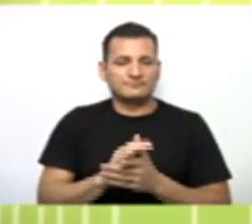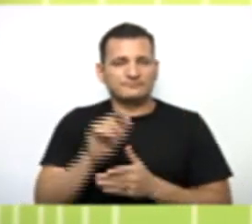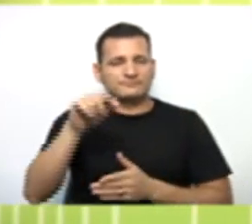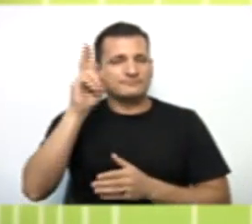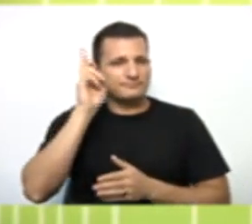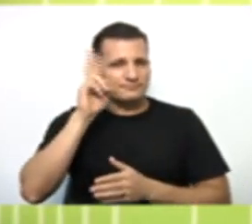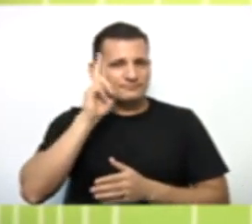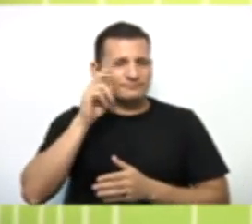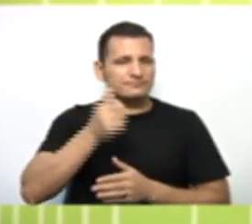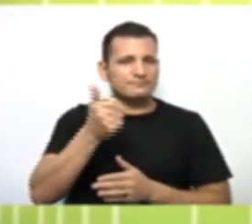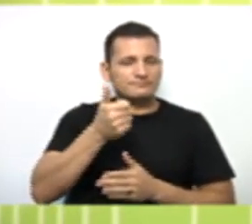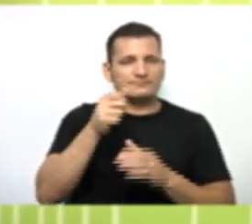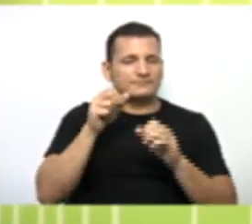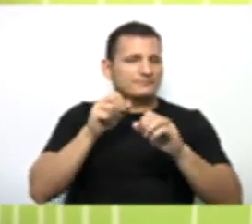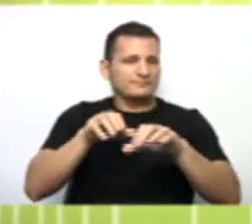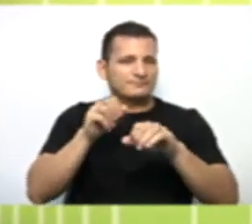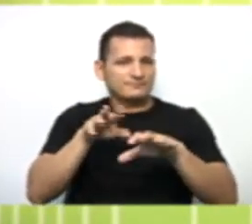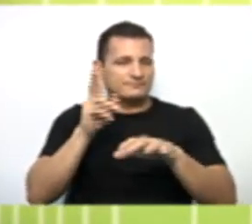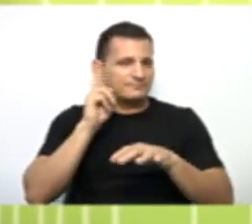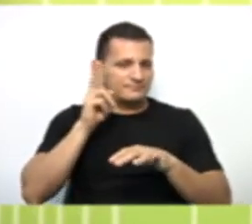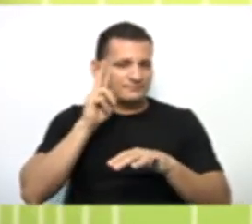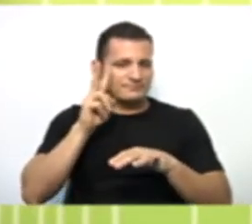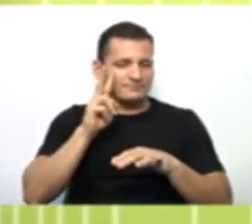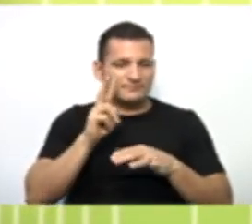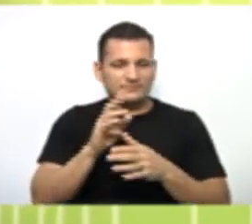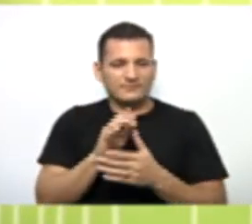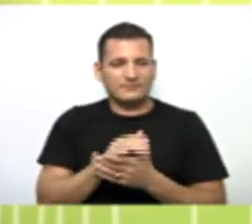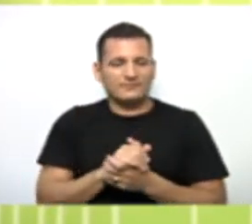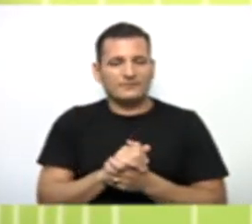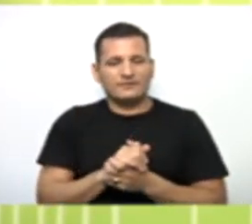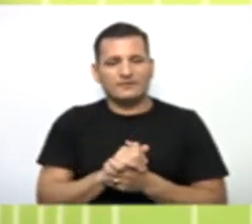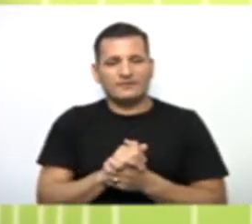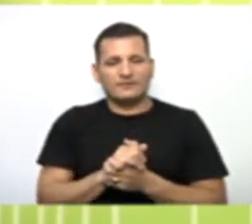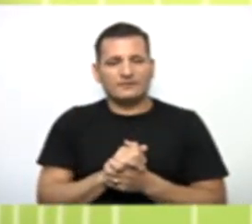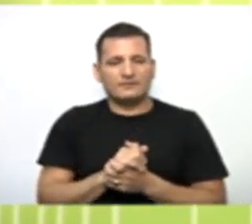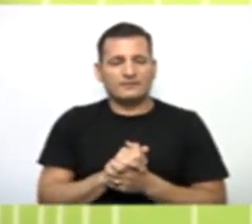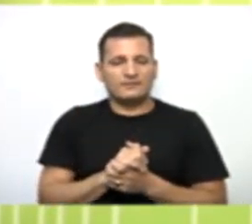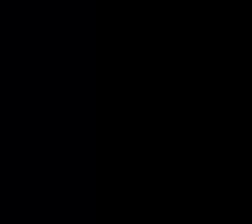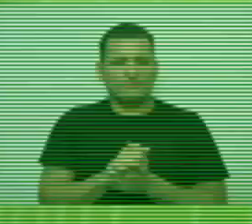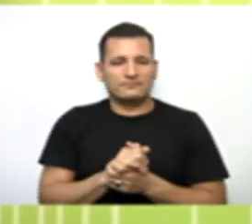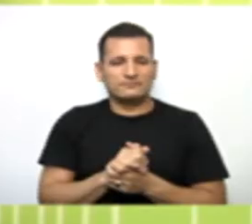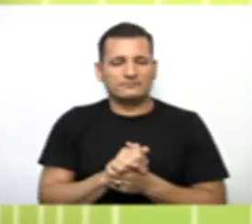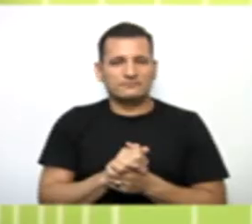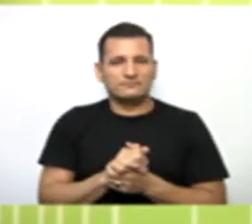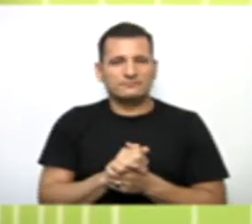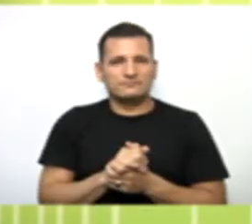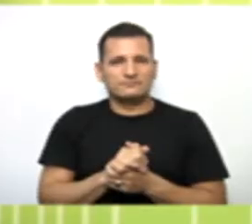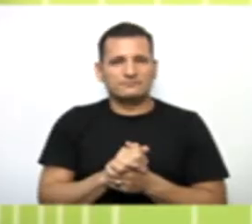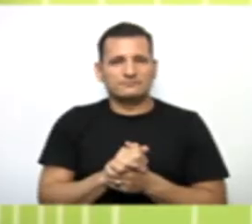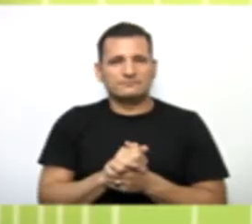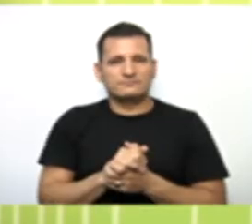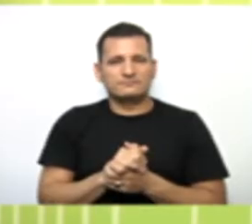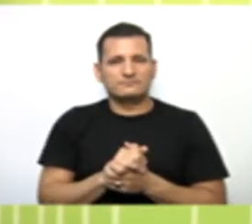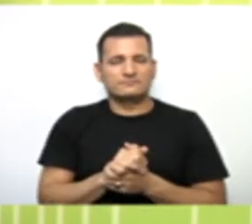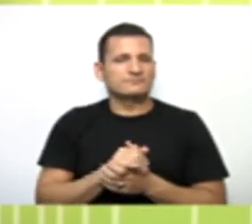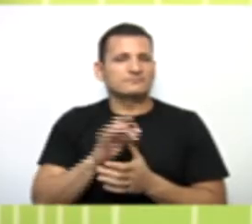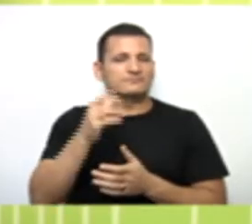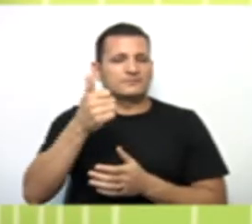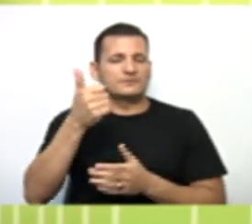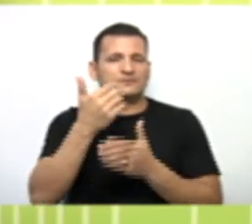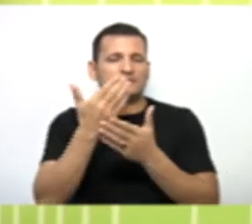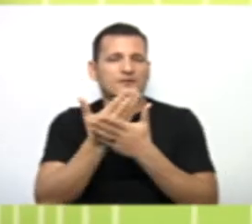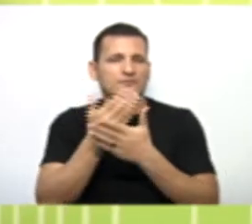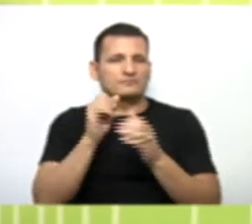lá no na nossa primeira aula, reportando aqui, né, recordando e fazendo se reportando na nossa primeira